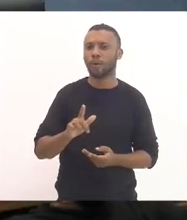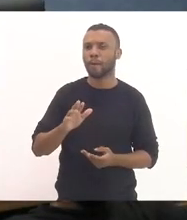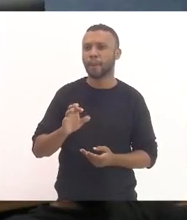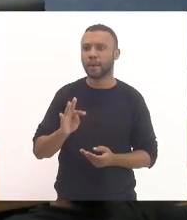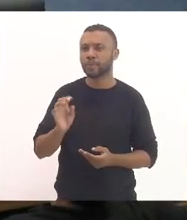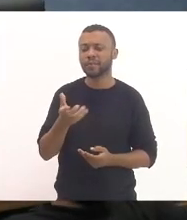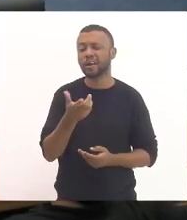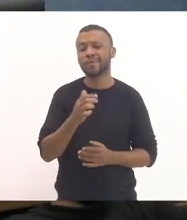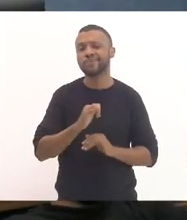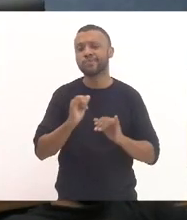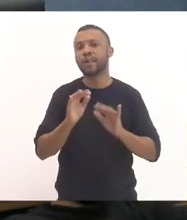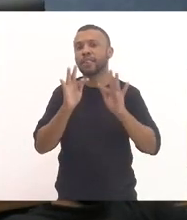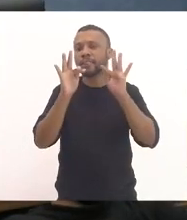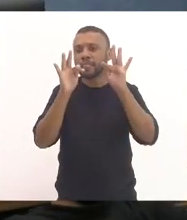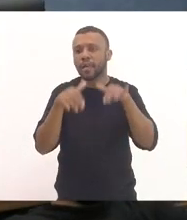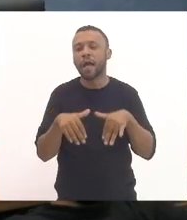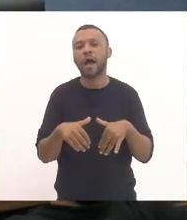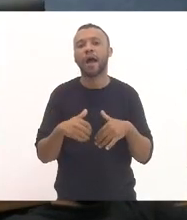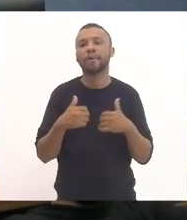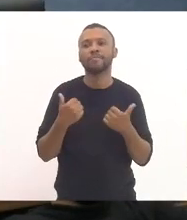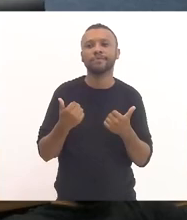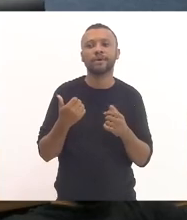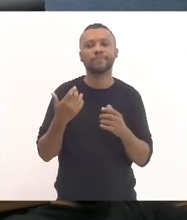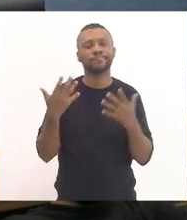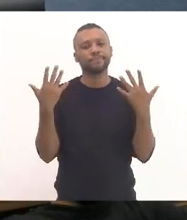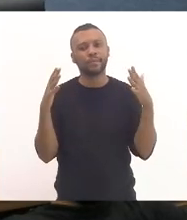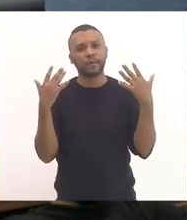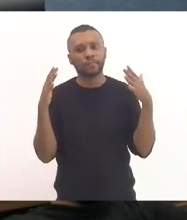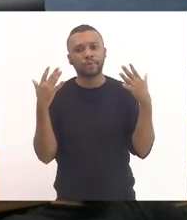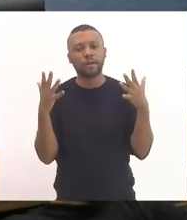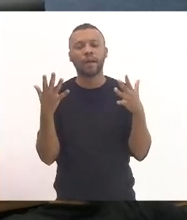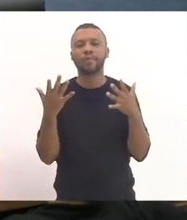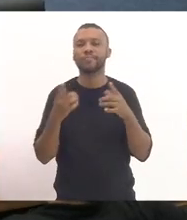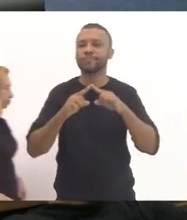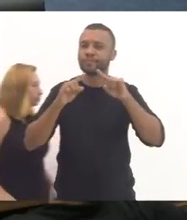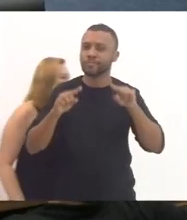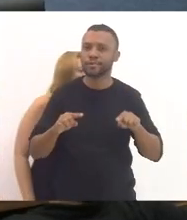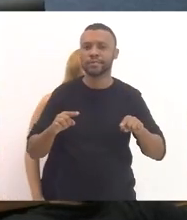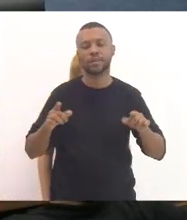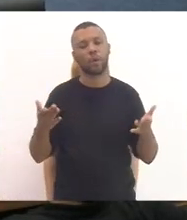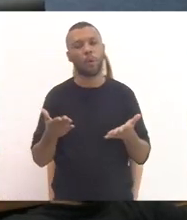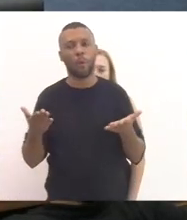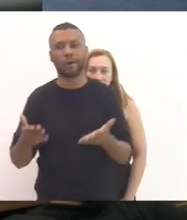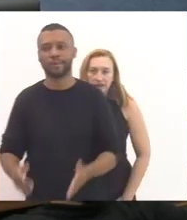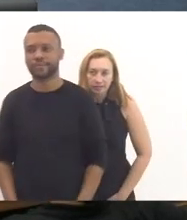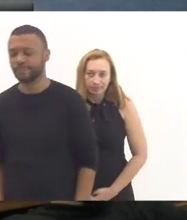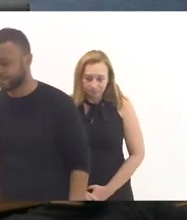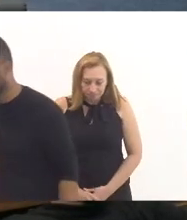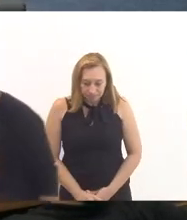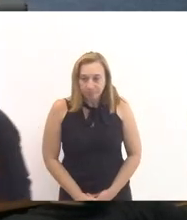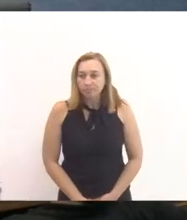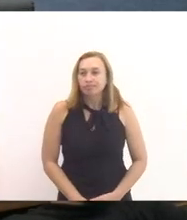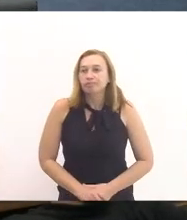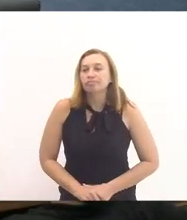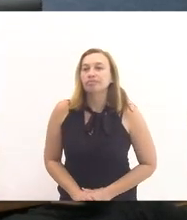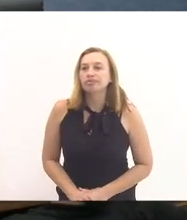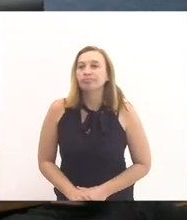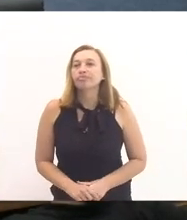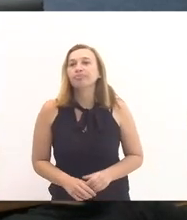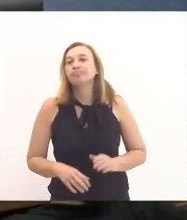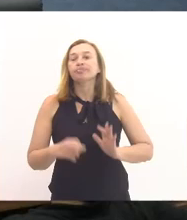é só para encerrar mesmo aqui da parabenizar que estiver aqui nesse dia realmente vocês estão marcando história